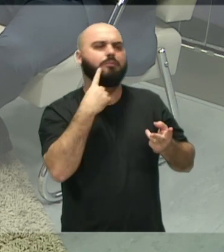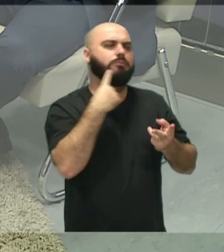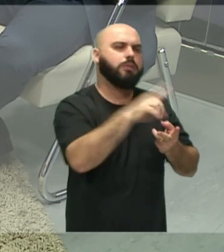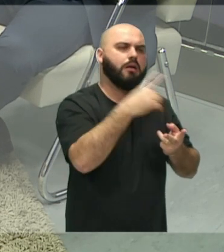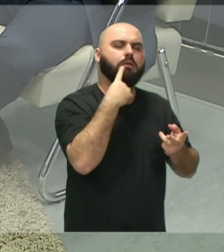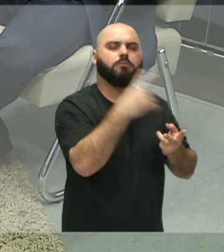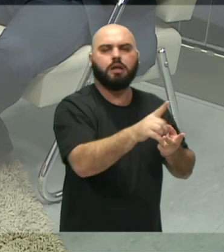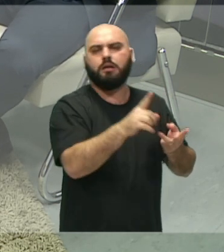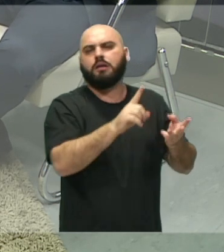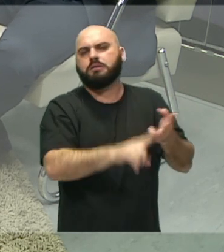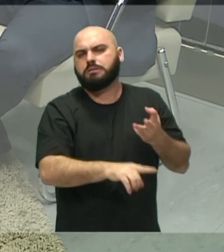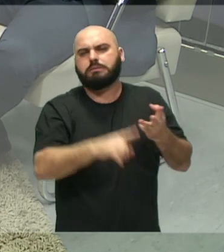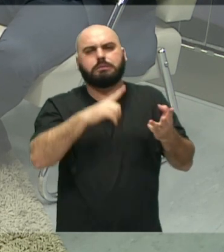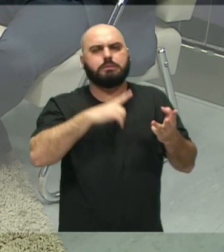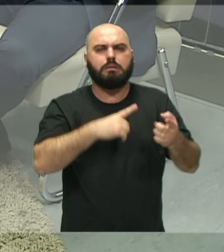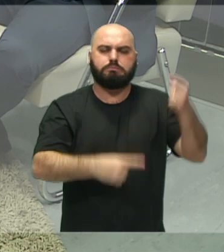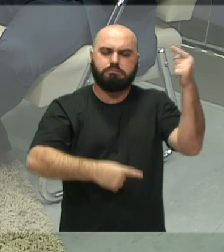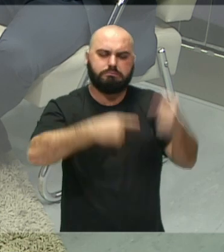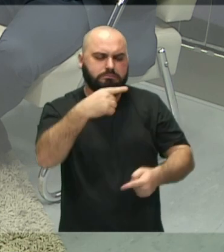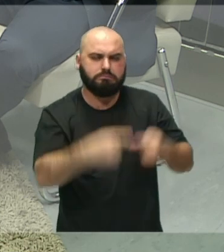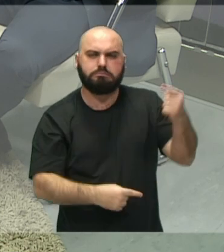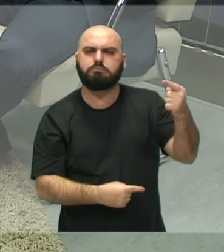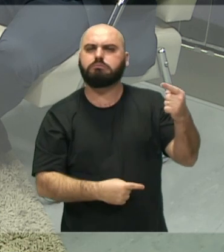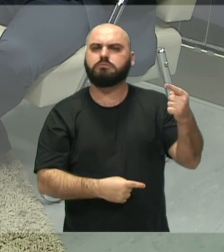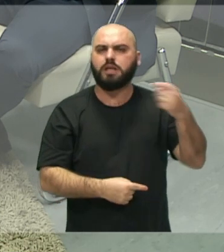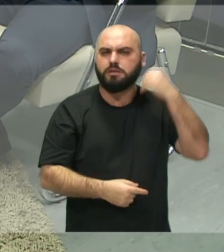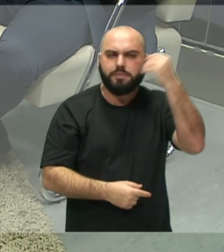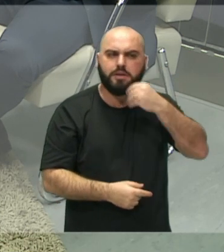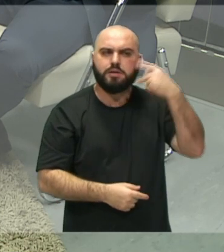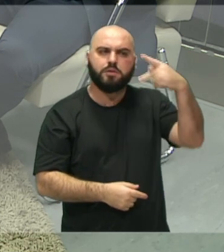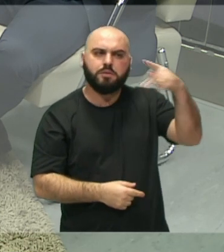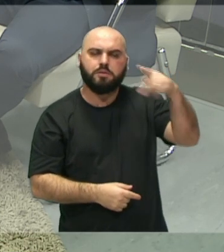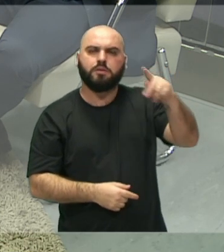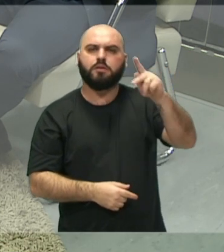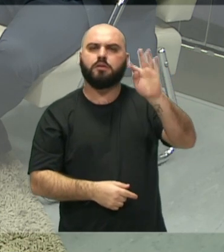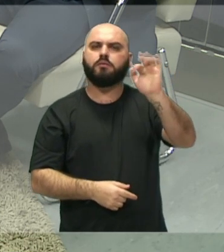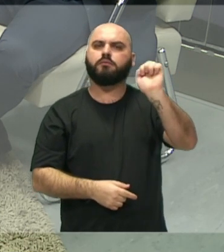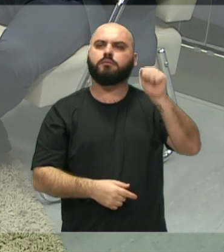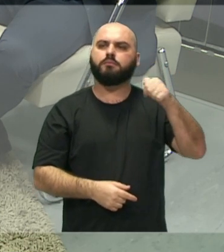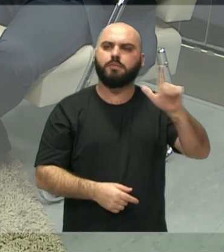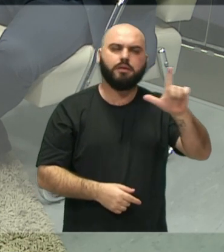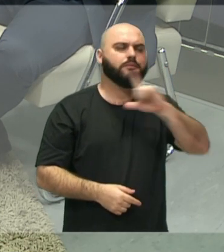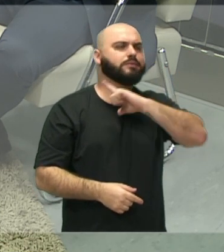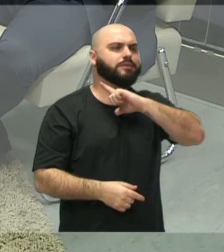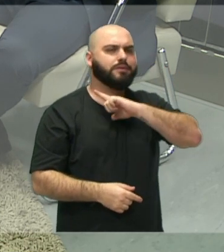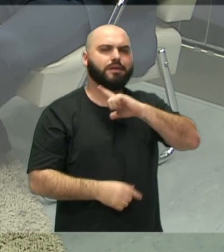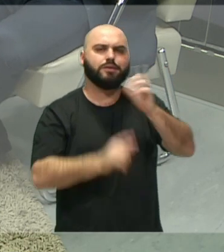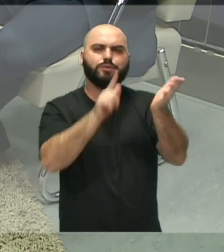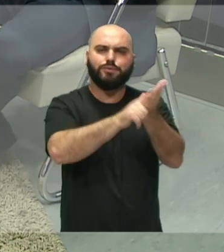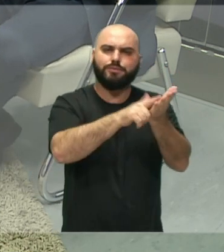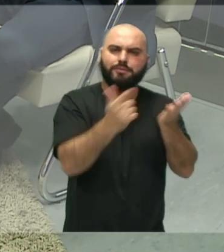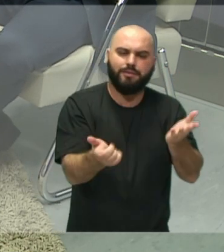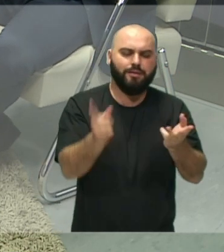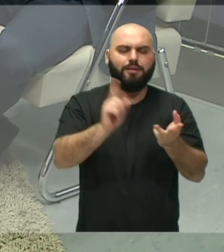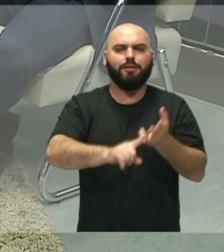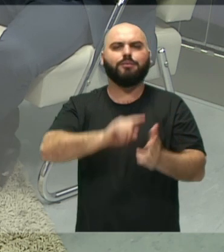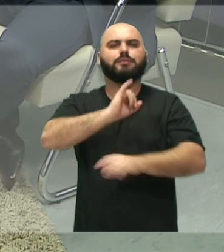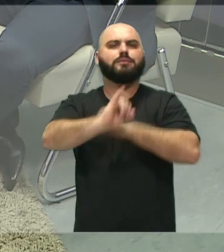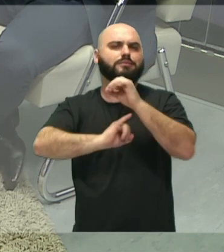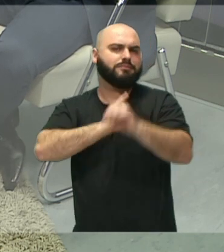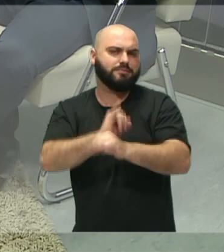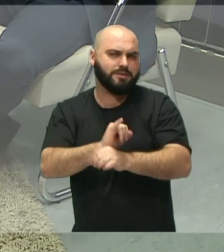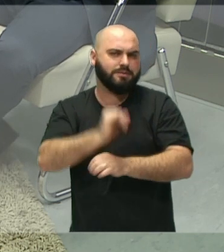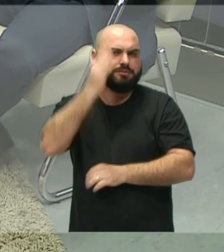acaba havendo muitos conflitos, há publicações nos jornais, internet, às vezes